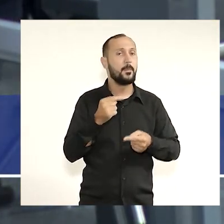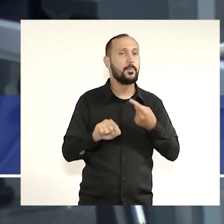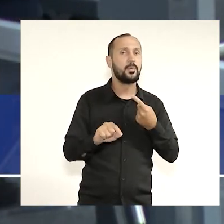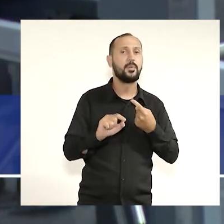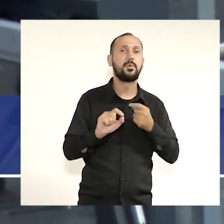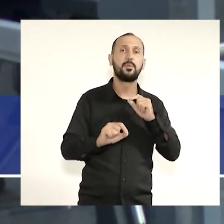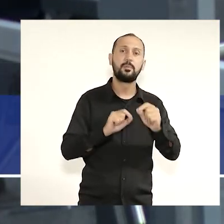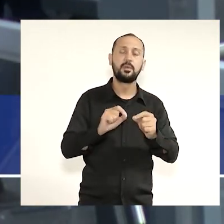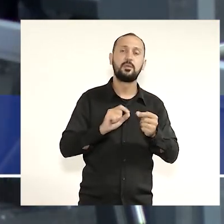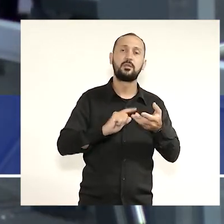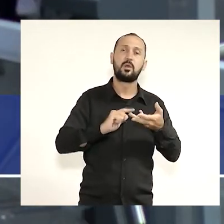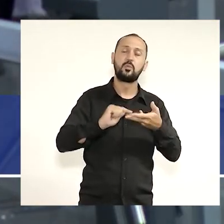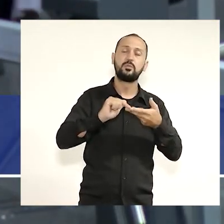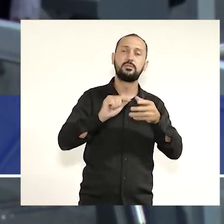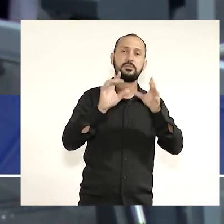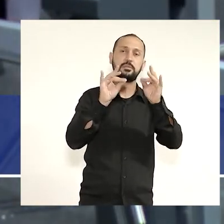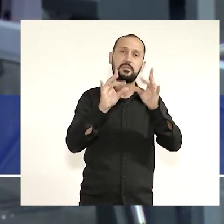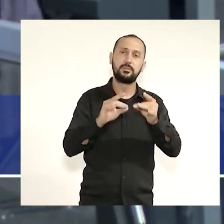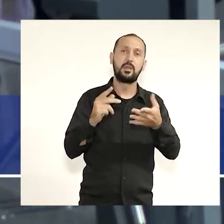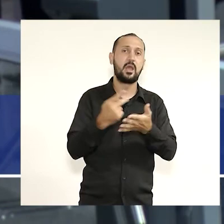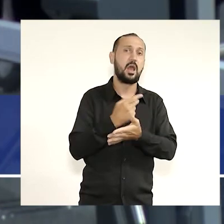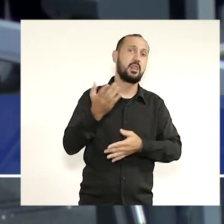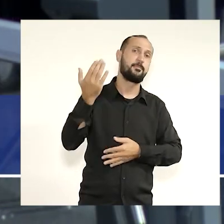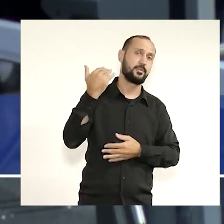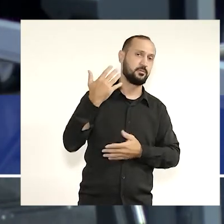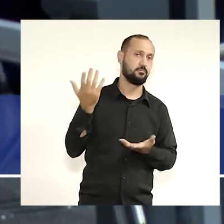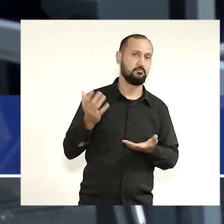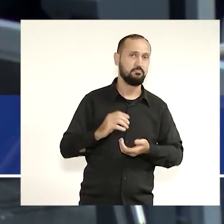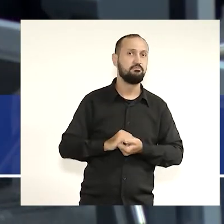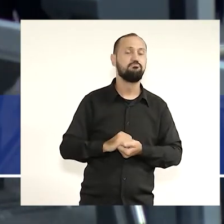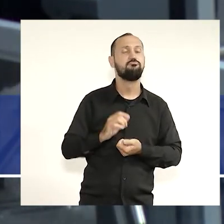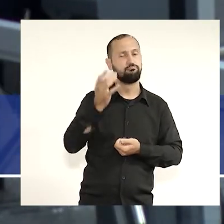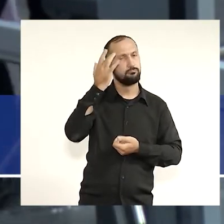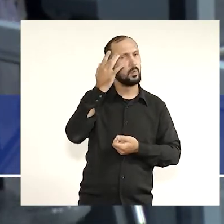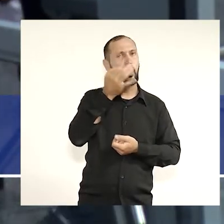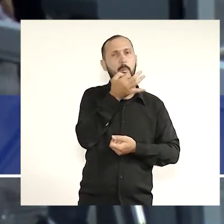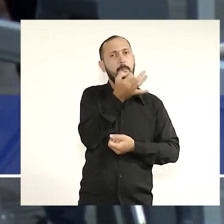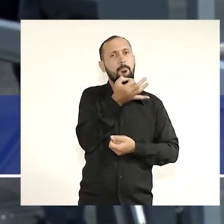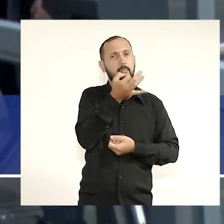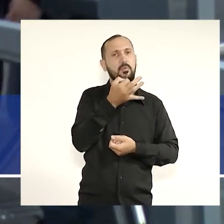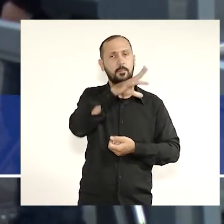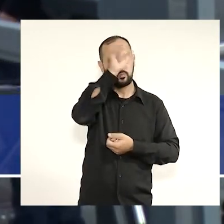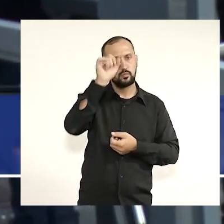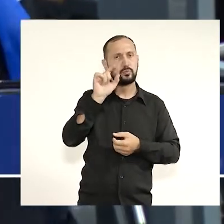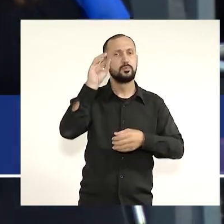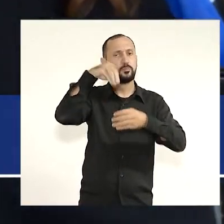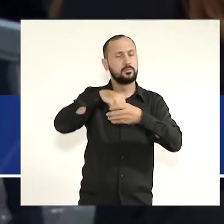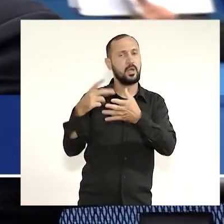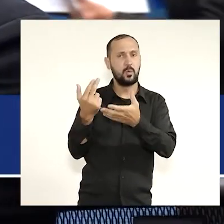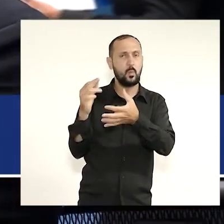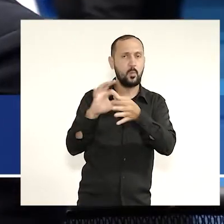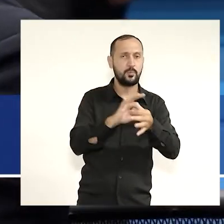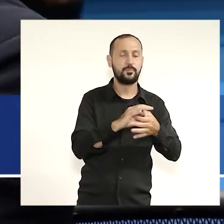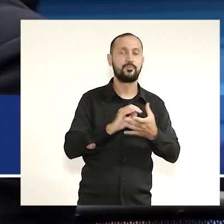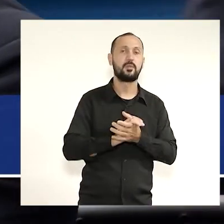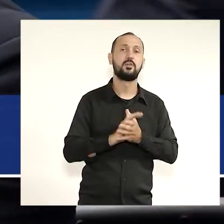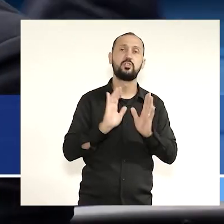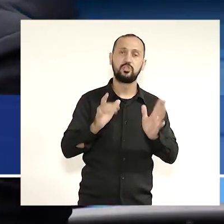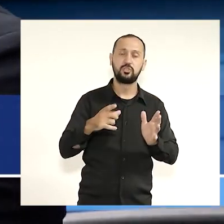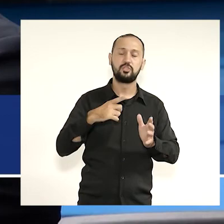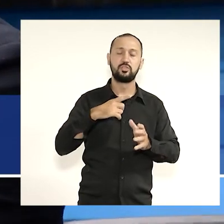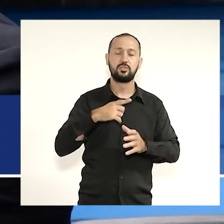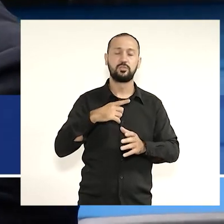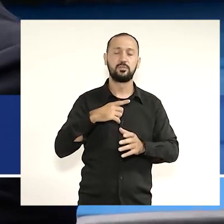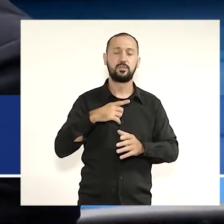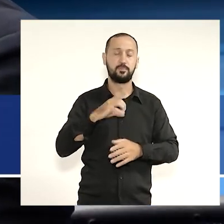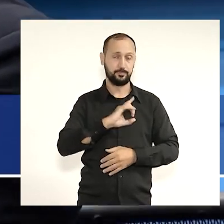coibindo muitas coisas erradas que tinha no passado. Então, eu acho que o Mato Grosso do Sul está dentro desse contexto. Já o deputado